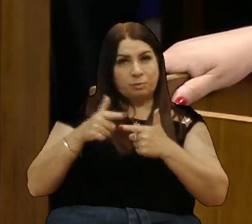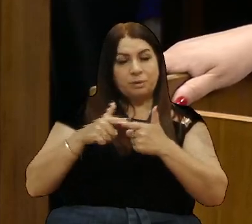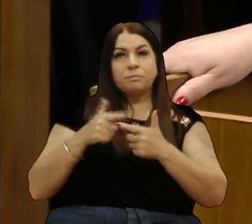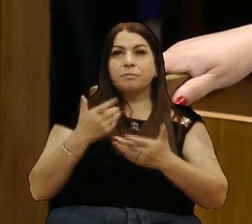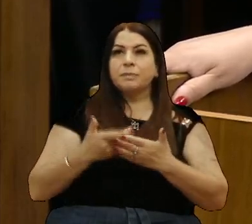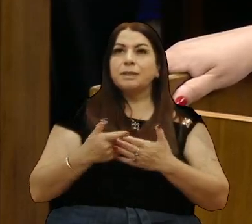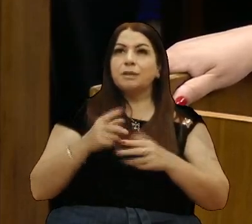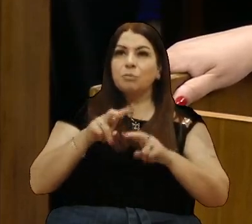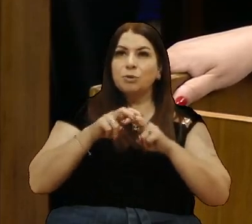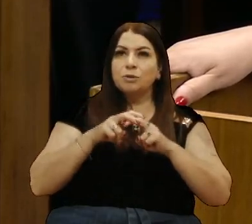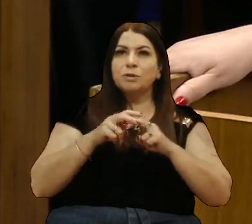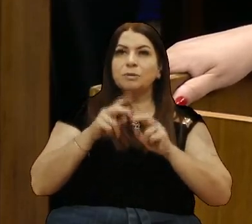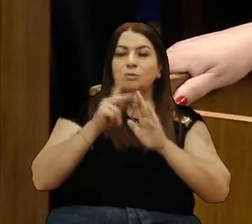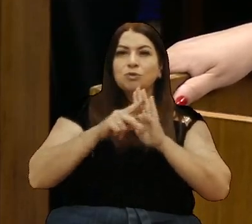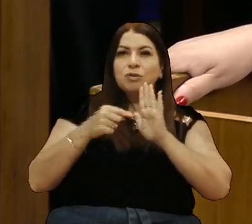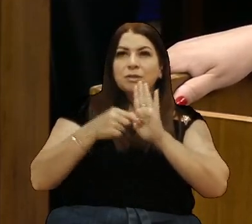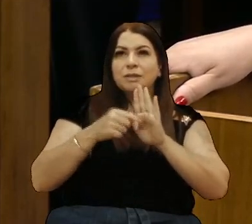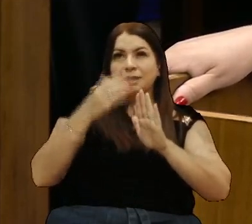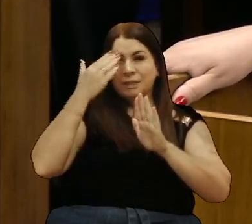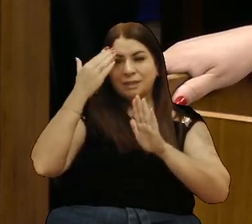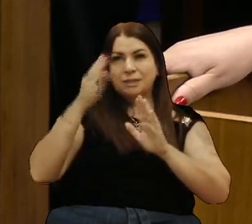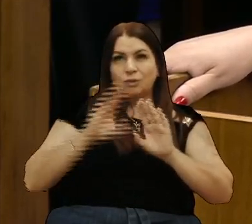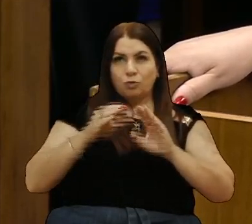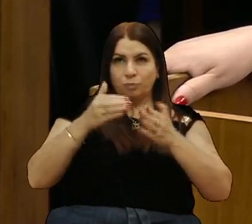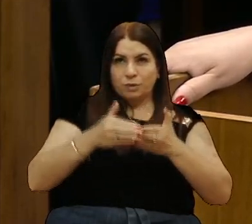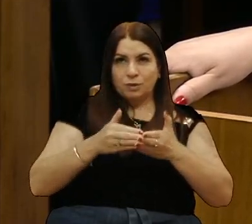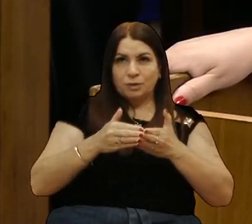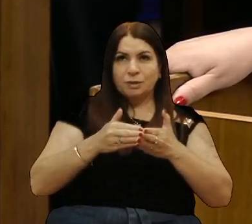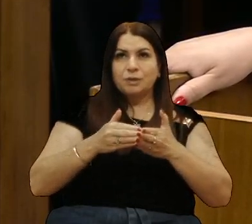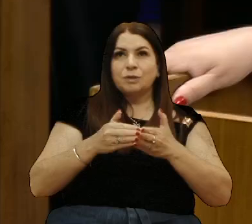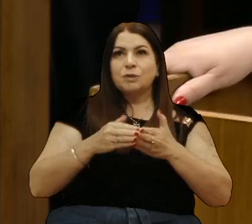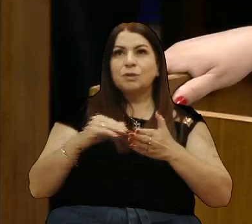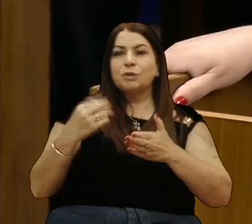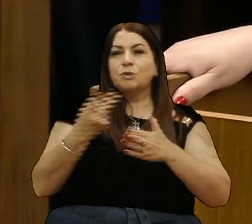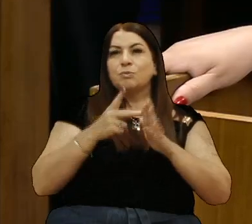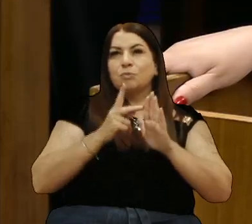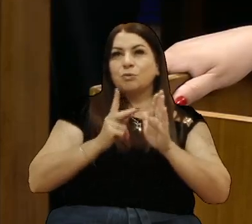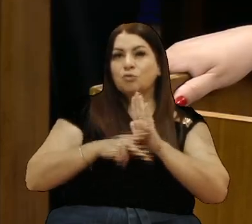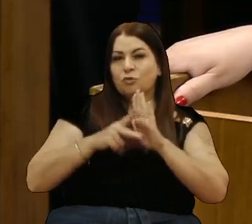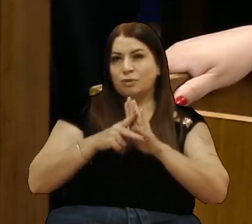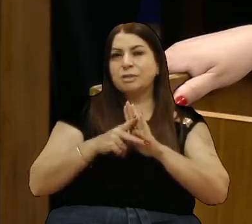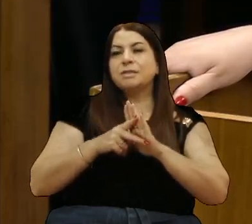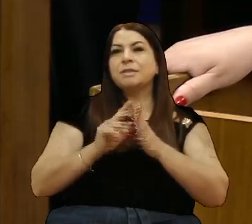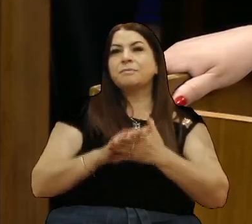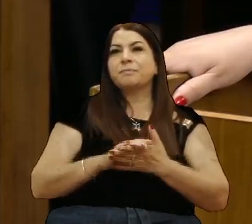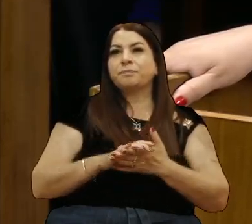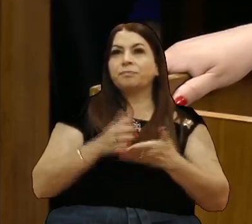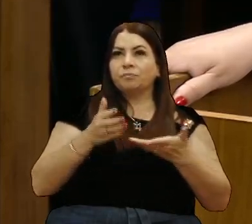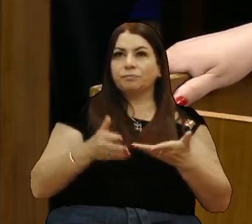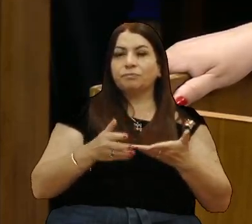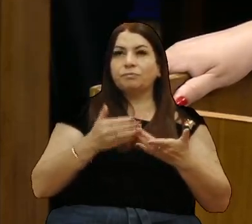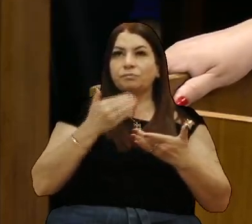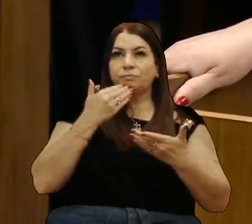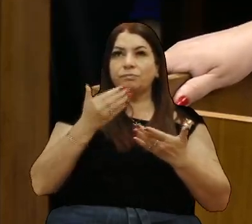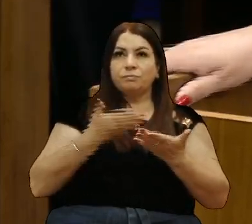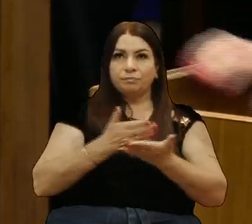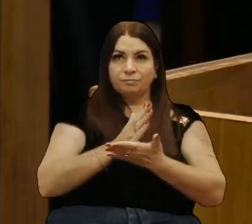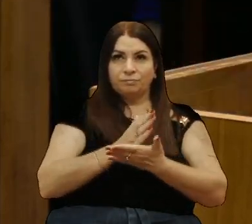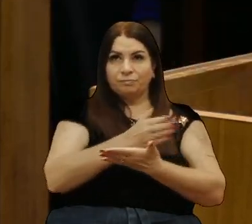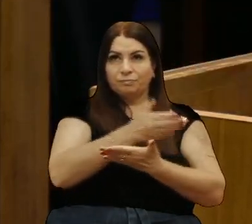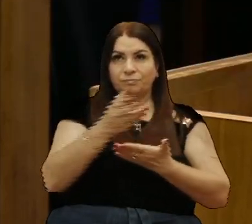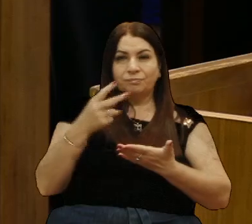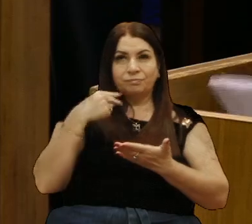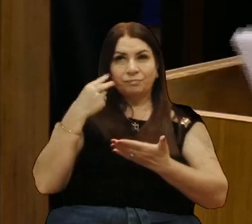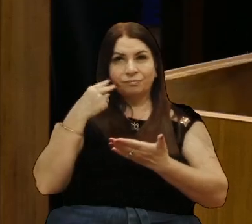isso que esse projeto vem nessa casa, agradecer as comissões que passou o nosso projeto, né? E agora eu peço a aprovação dos